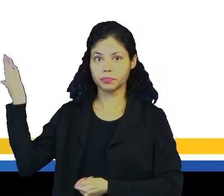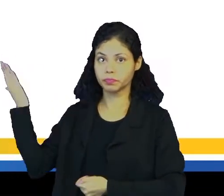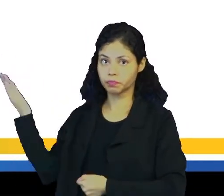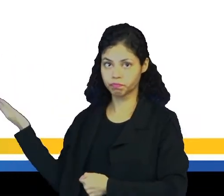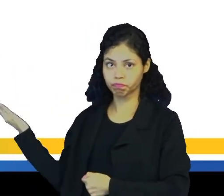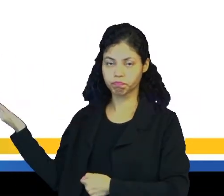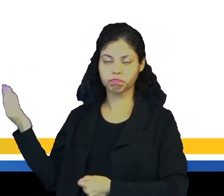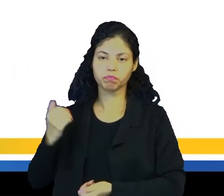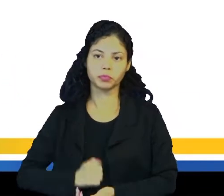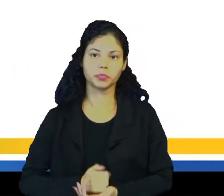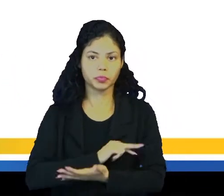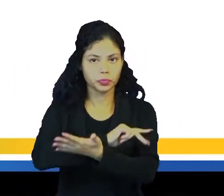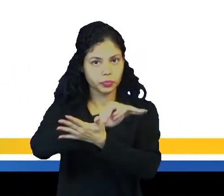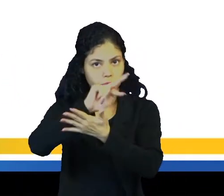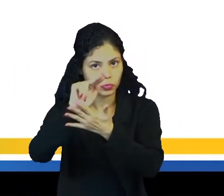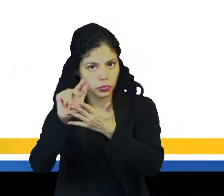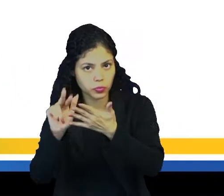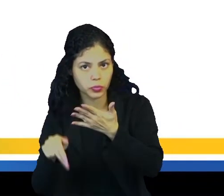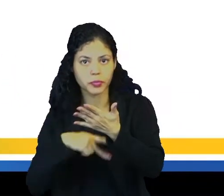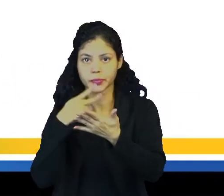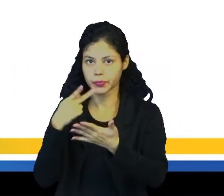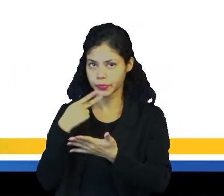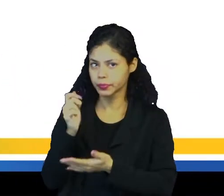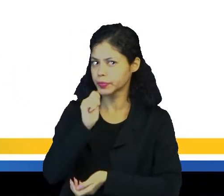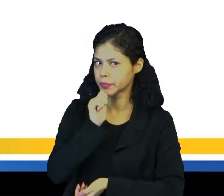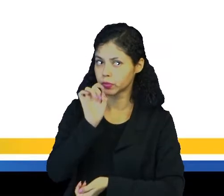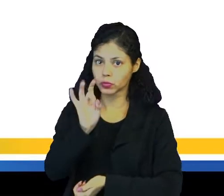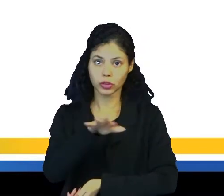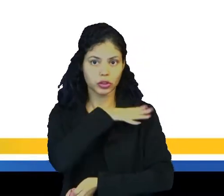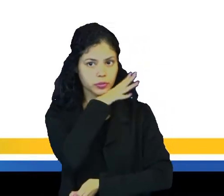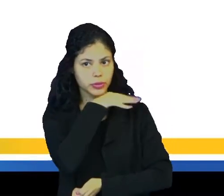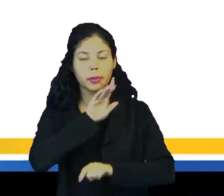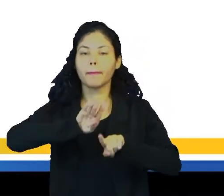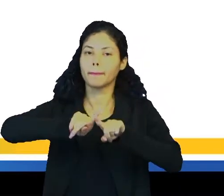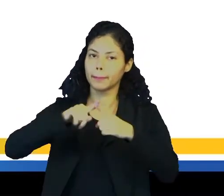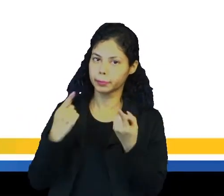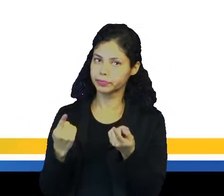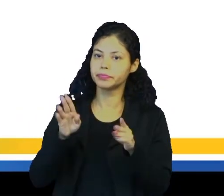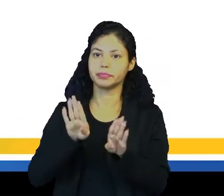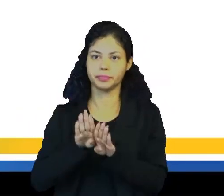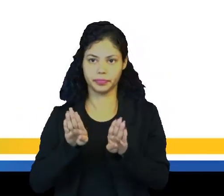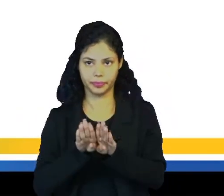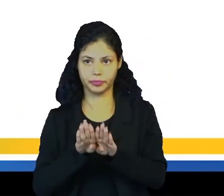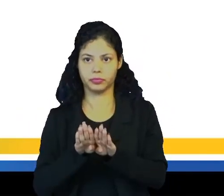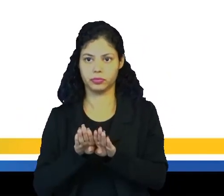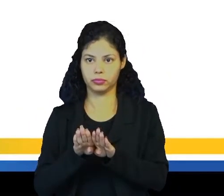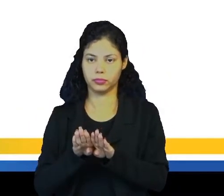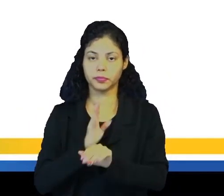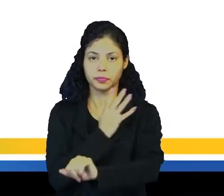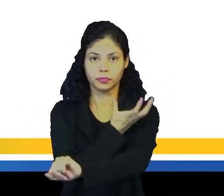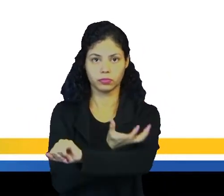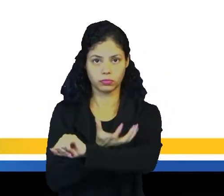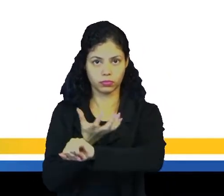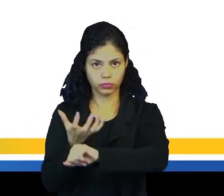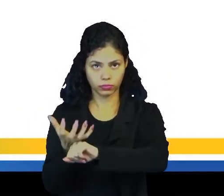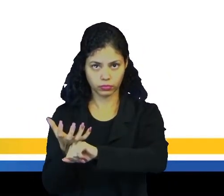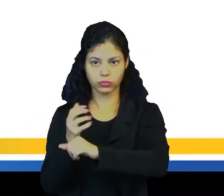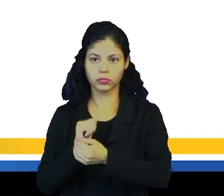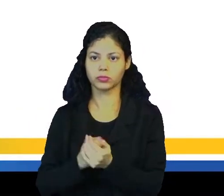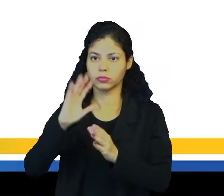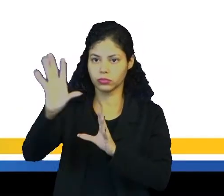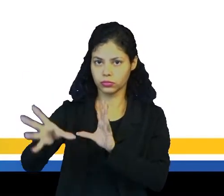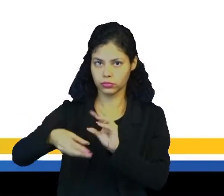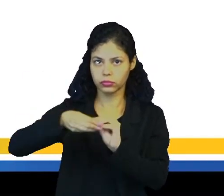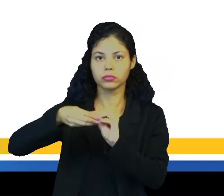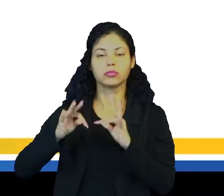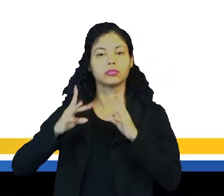Bom, a biodiversidade, ela equivale a falar não só de animais, mas também equivale a falar de vegetais. Então, nós